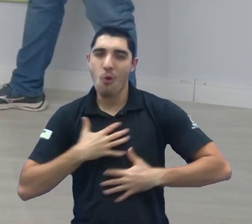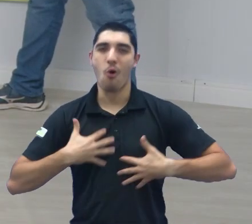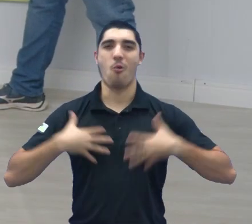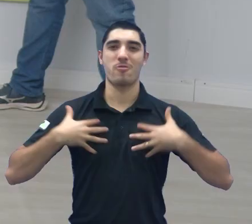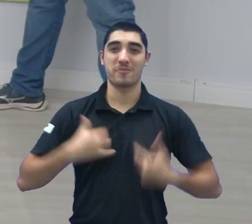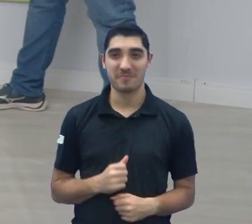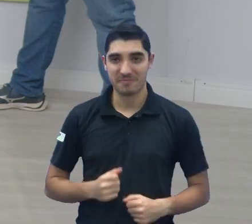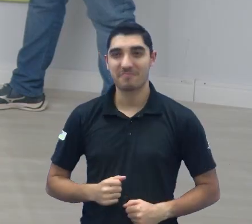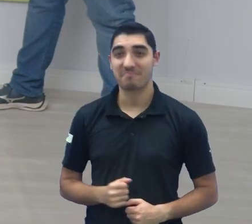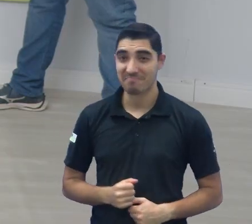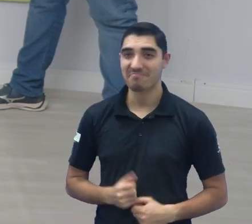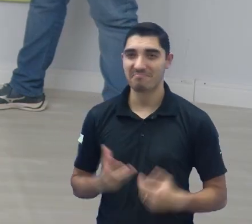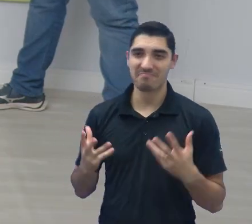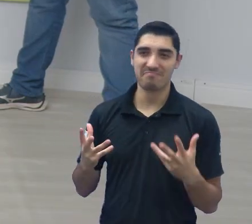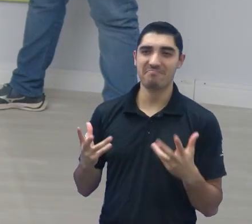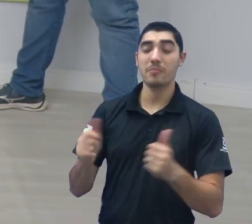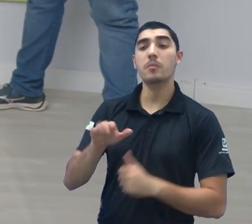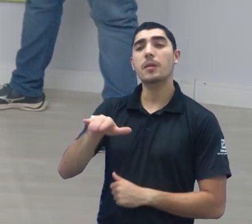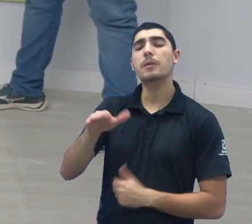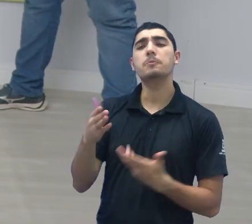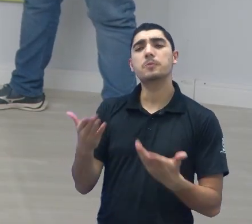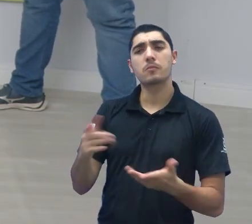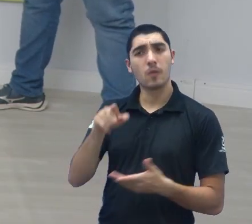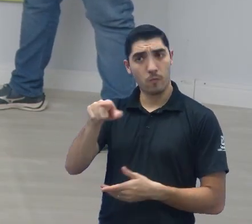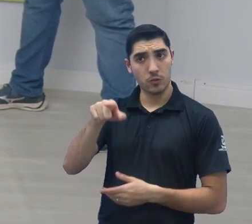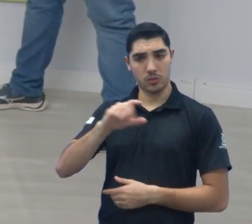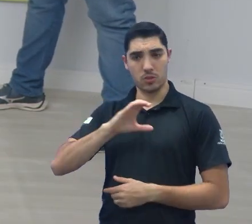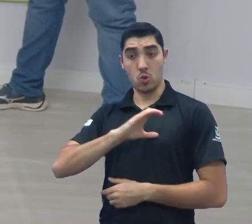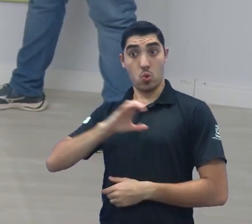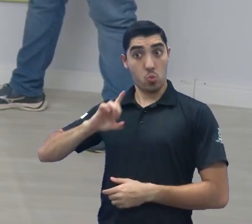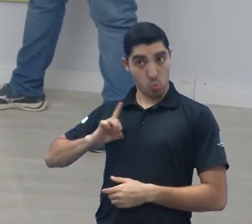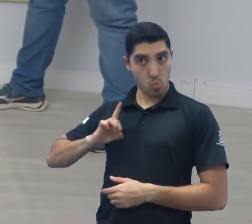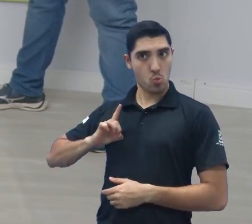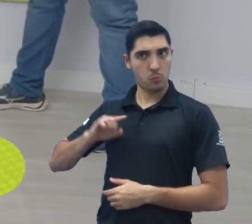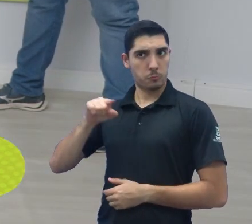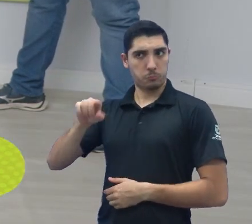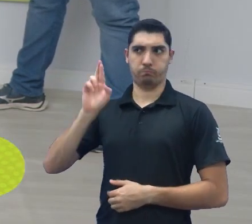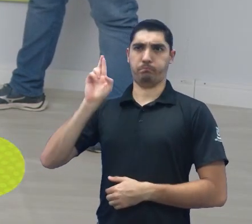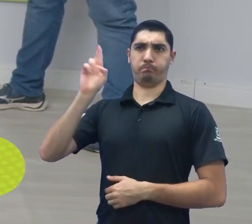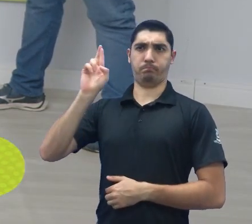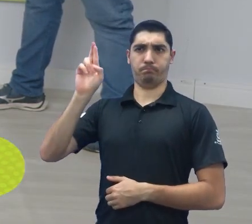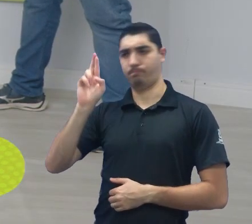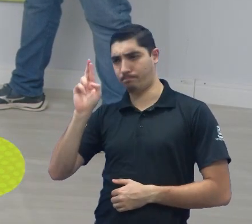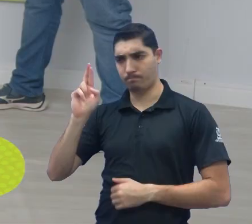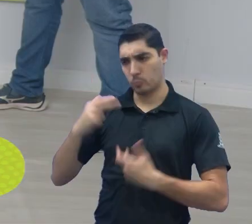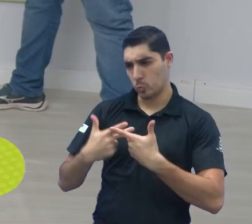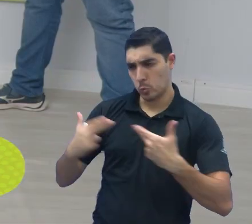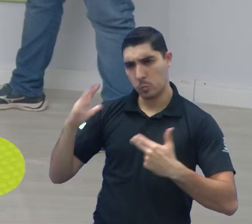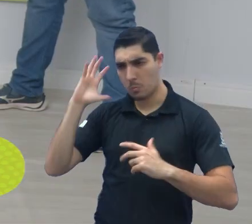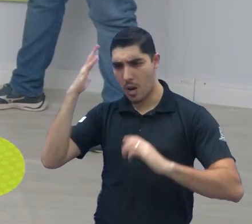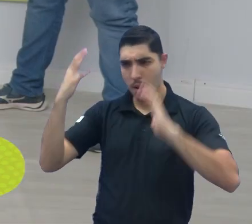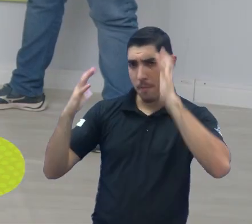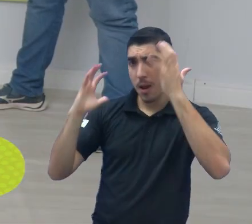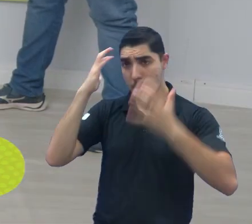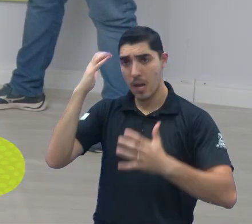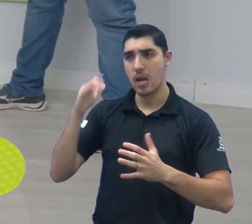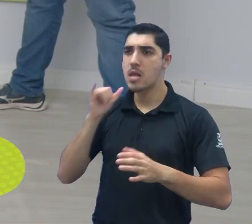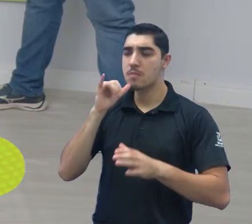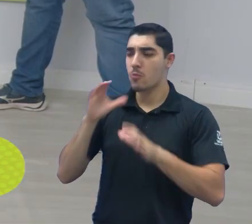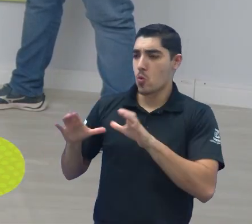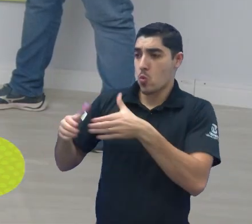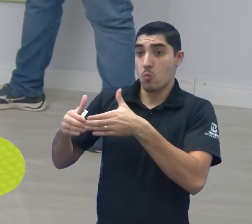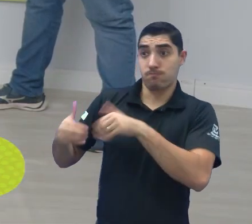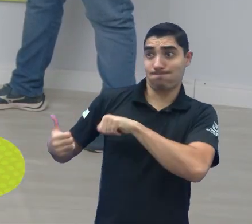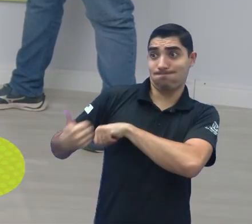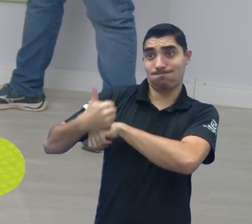Maravilha. Ana, para a gente começar então, você que é coordenadora, comanda de tudo no São José Basquetebol, desde o time adulto até as